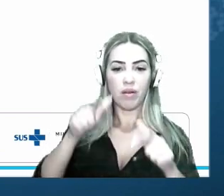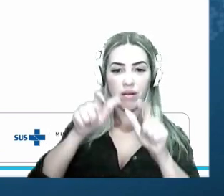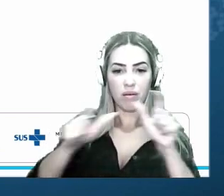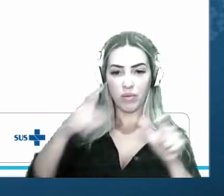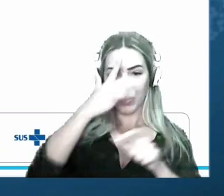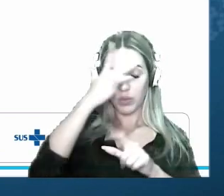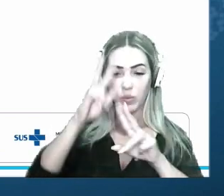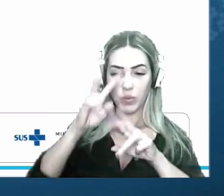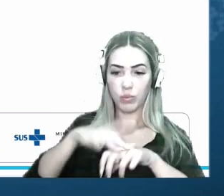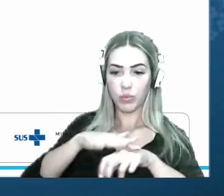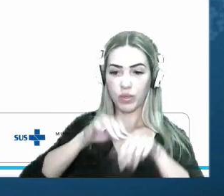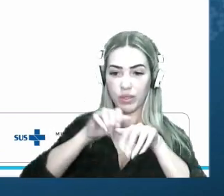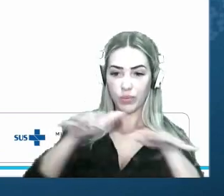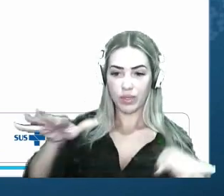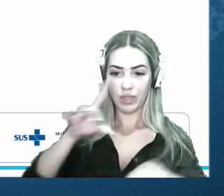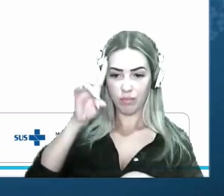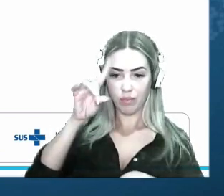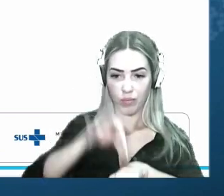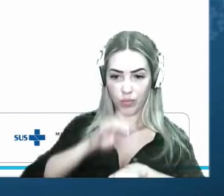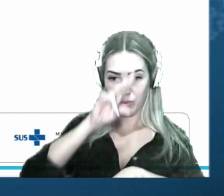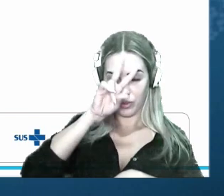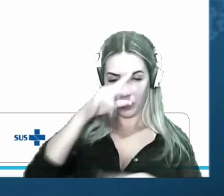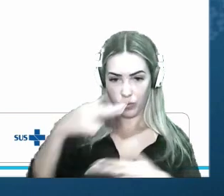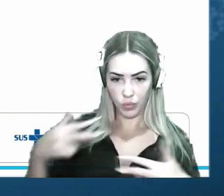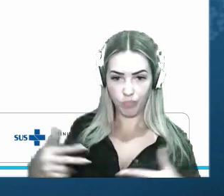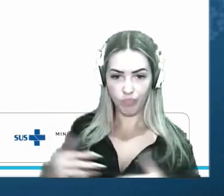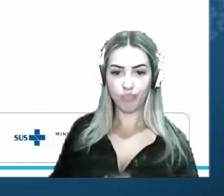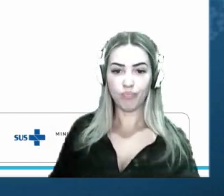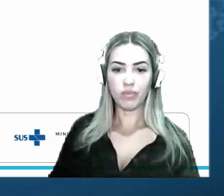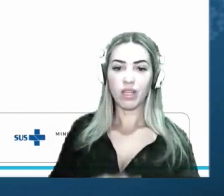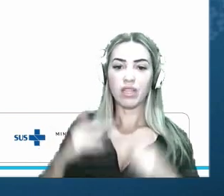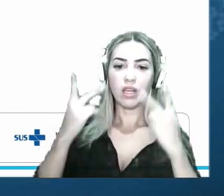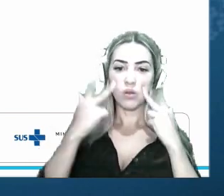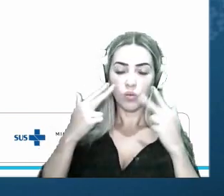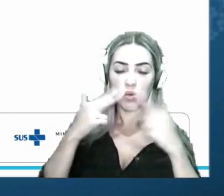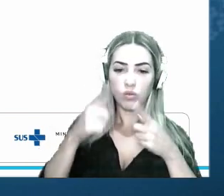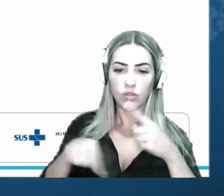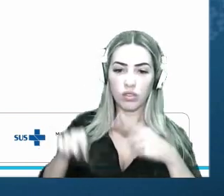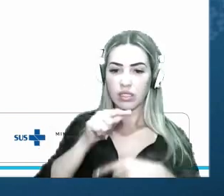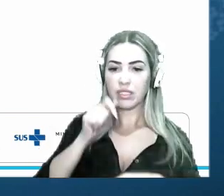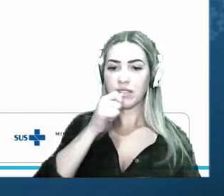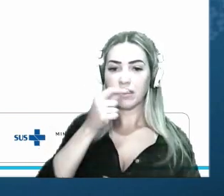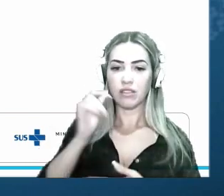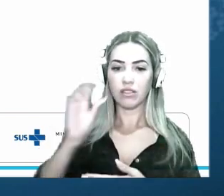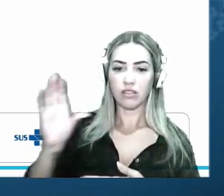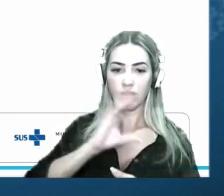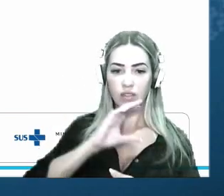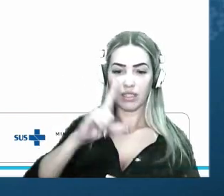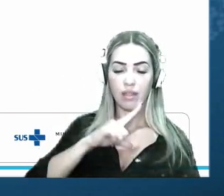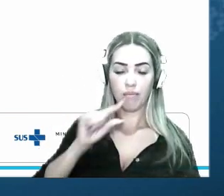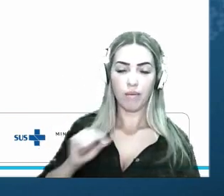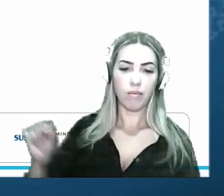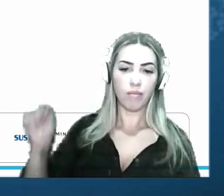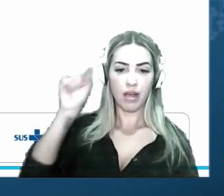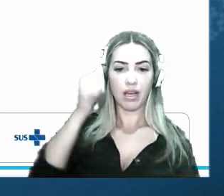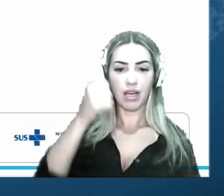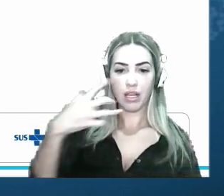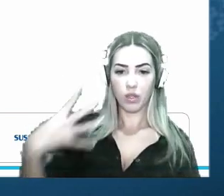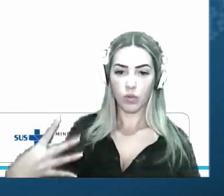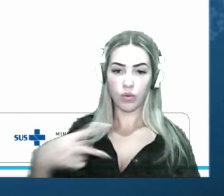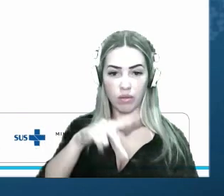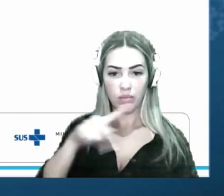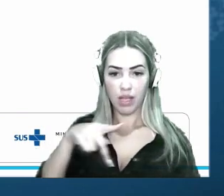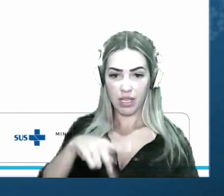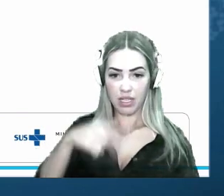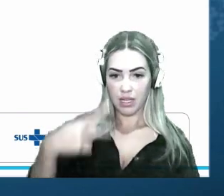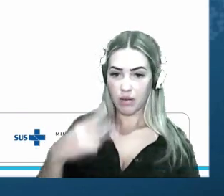por mosquitos. É natural, autossustentável, sem fins lucrativos. Estamos presentes em 14 países, incluindo o Brasil,